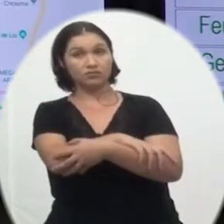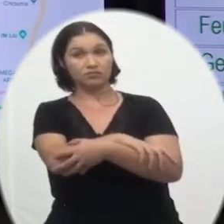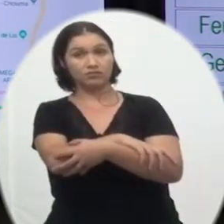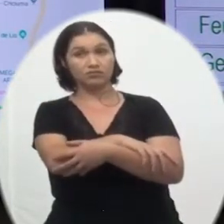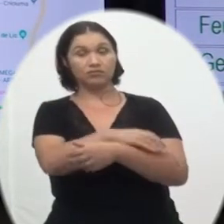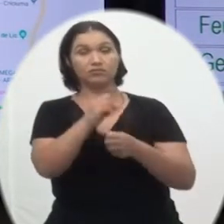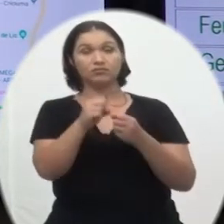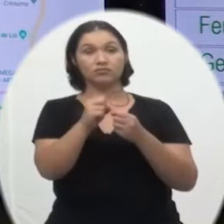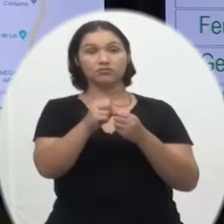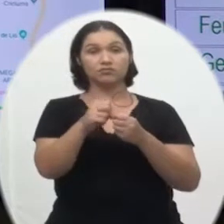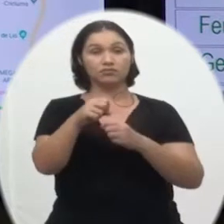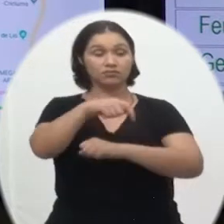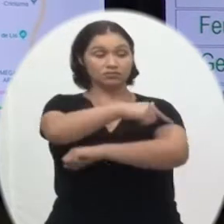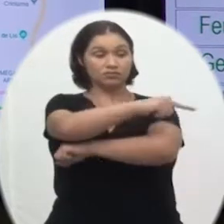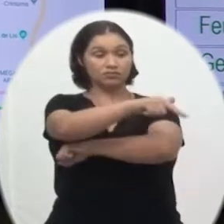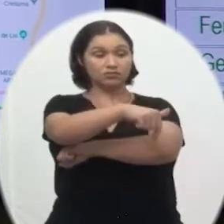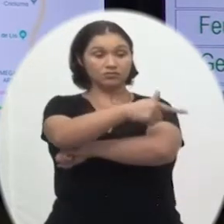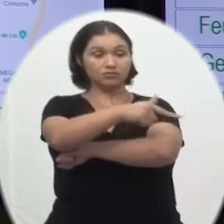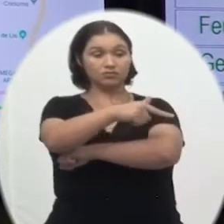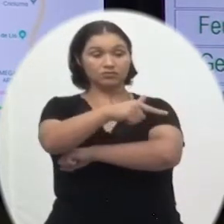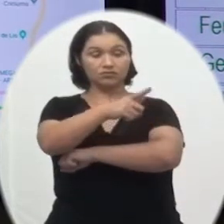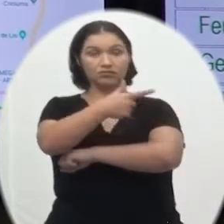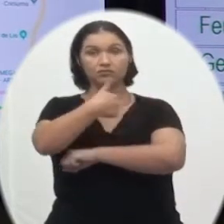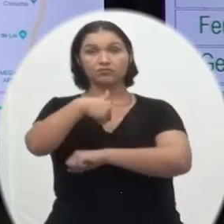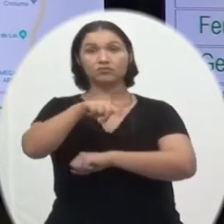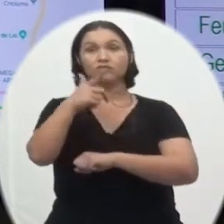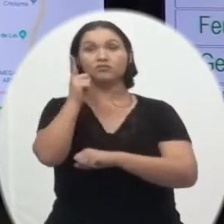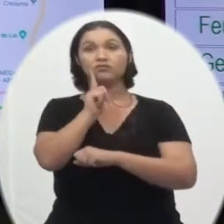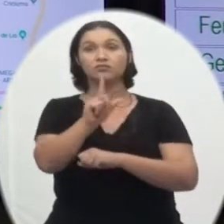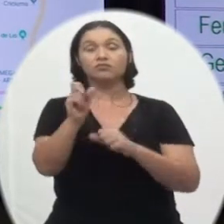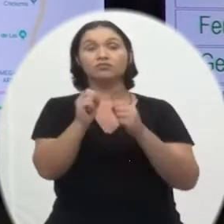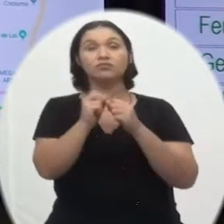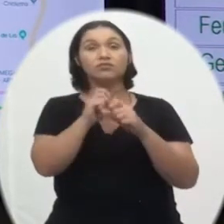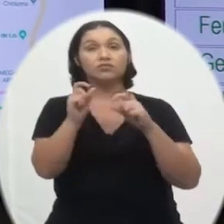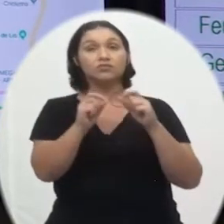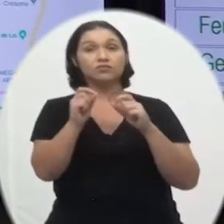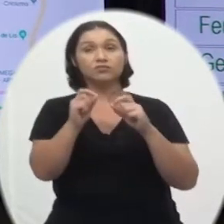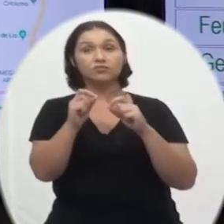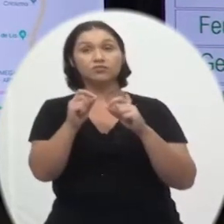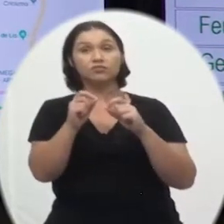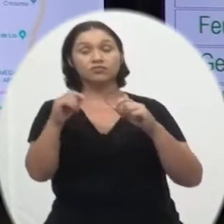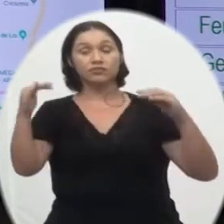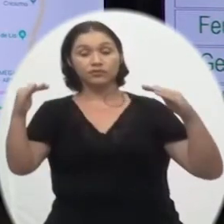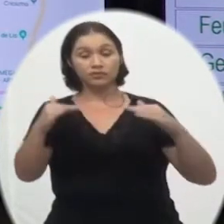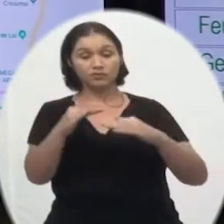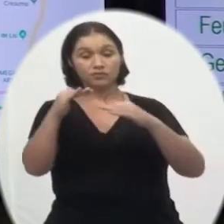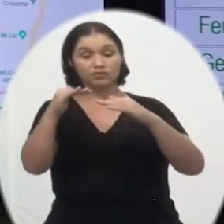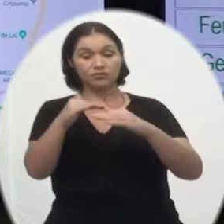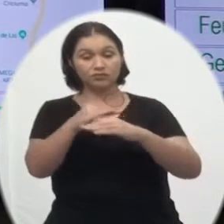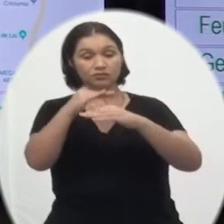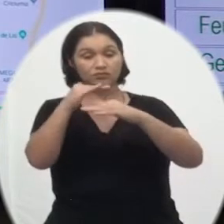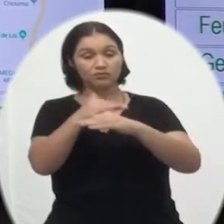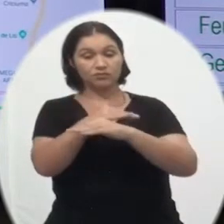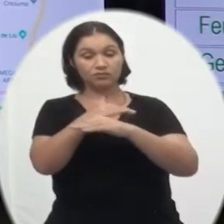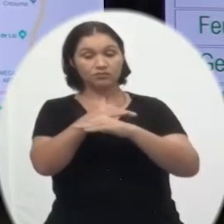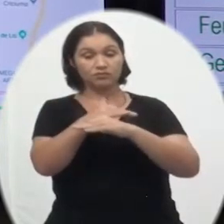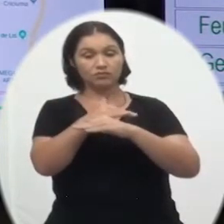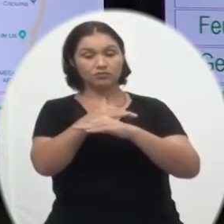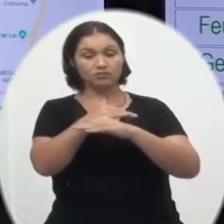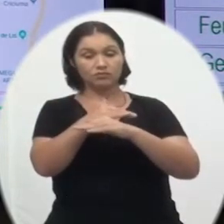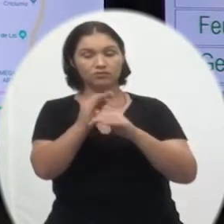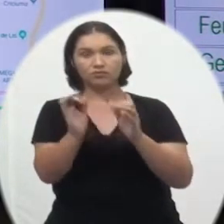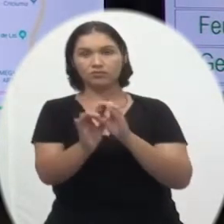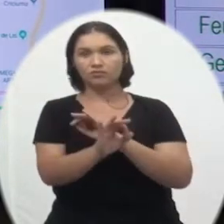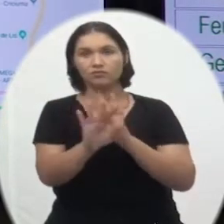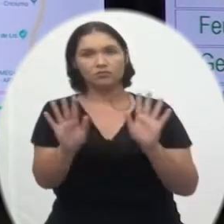fazendo uma rótula, escoaria muito o trânsito, né? Então, quem mora na Próspera, bairro Michel, bairro Centro, não precisaria pegar mais a